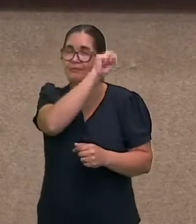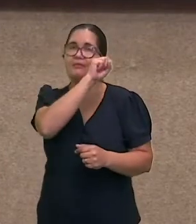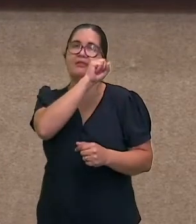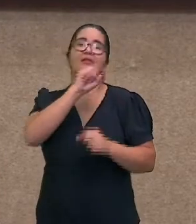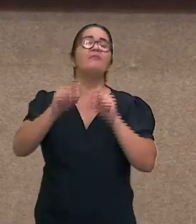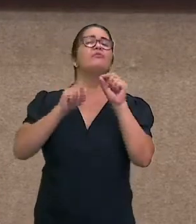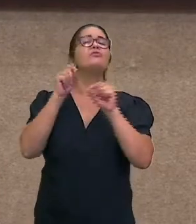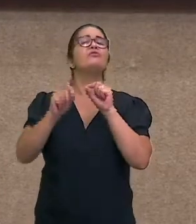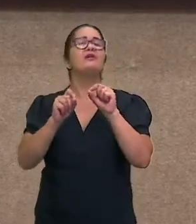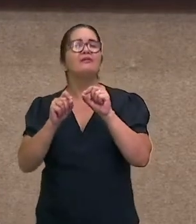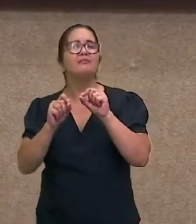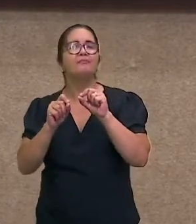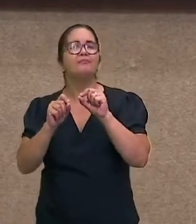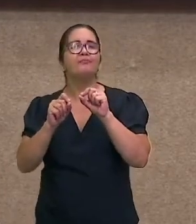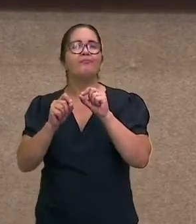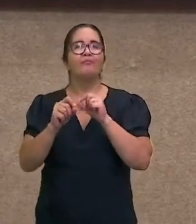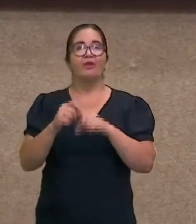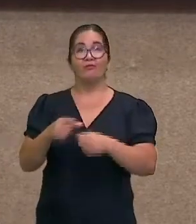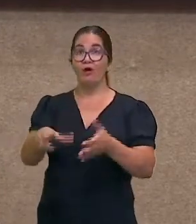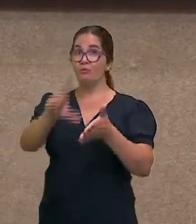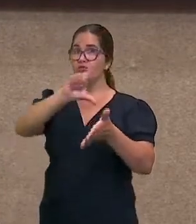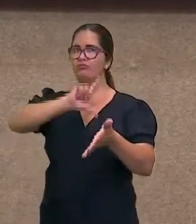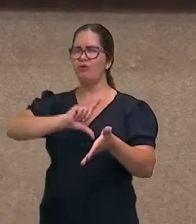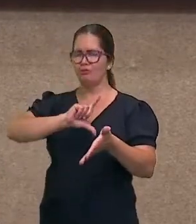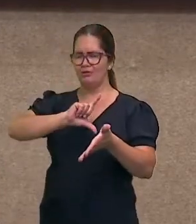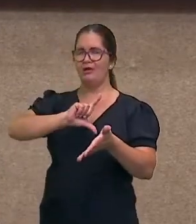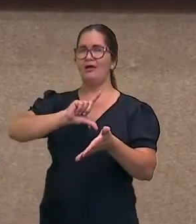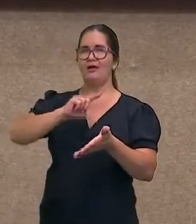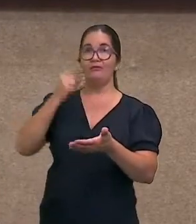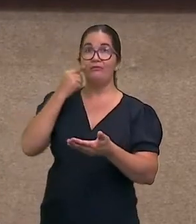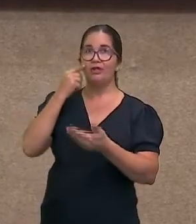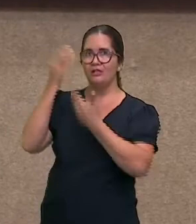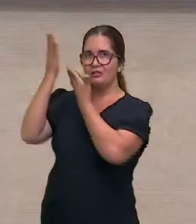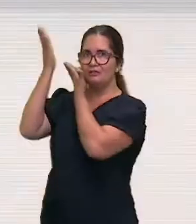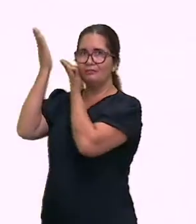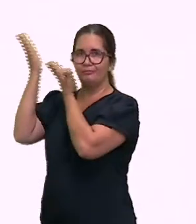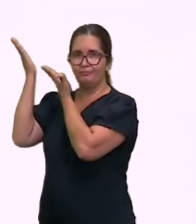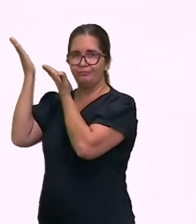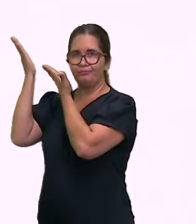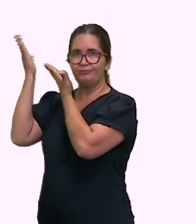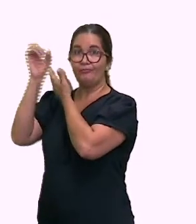E aí? Vamos voltar os nossos olhos para esta imagem.